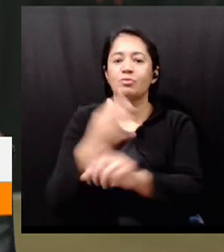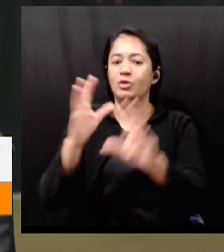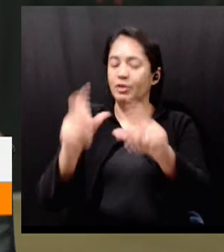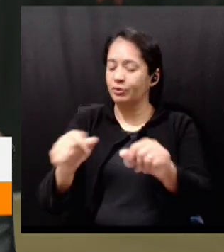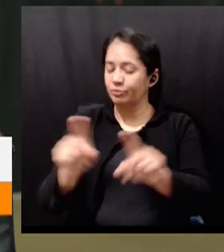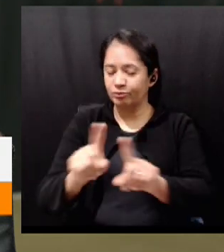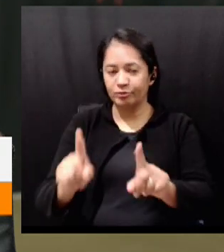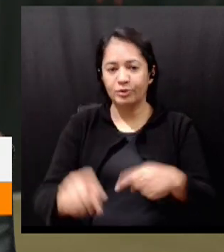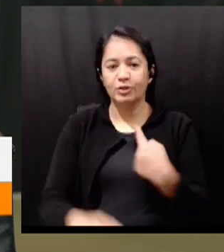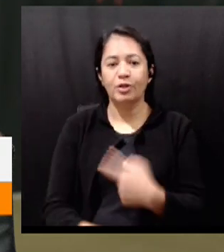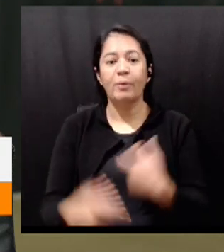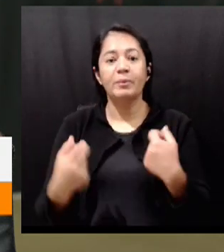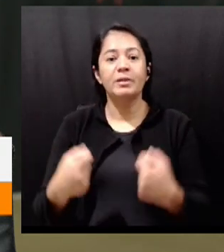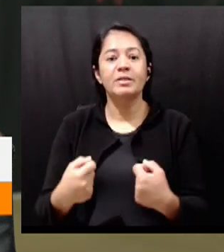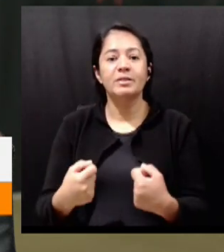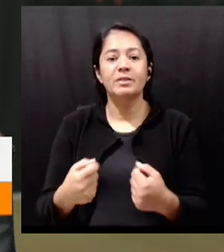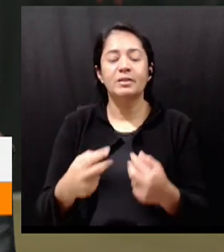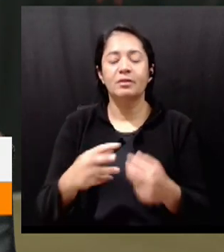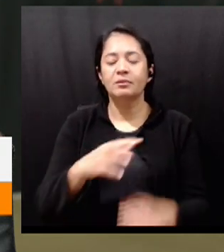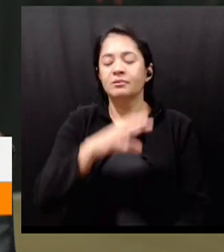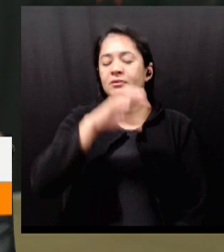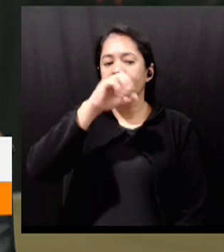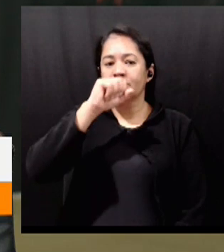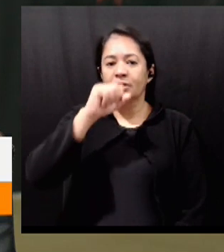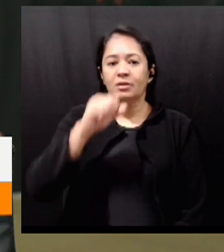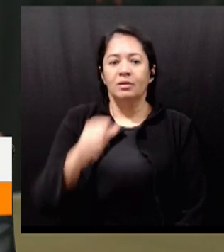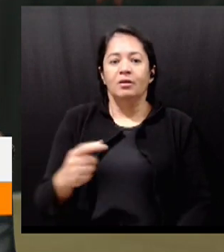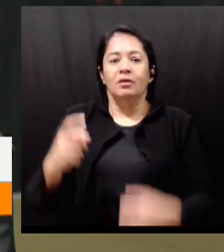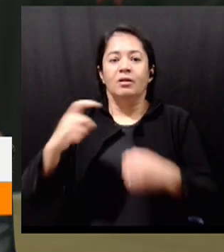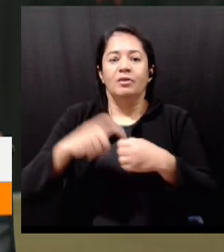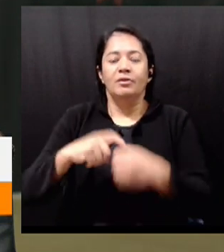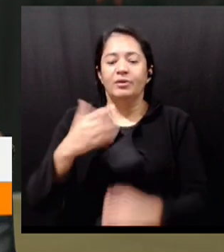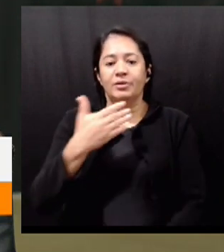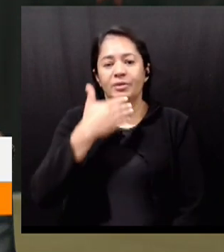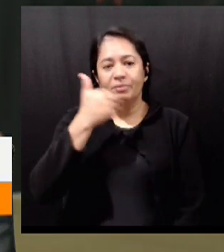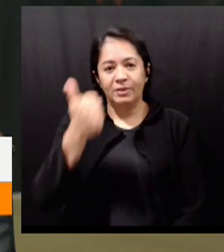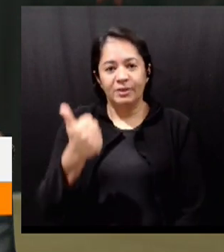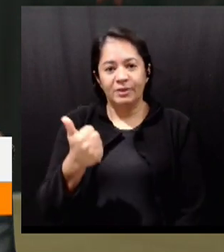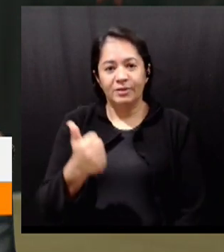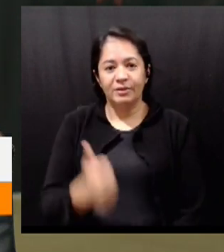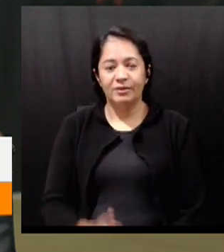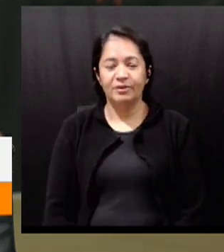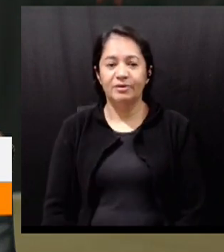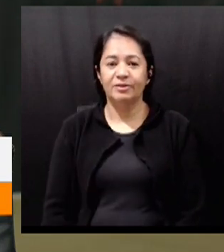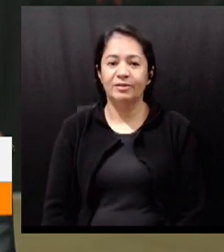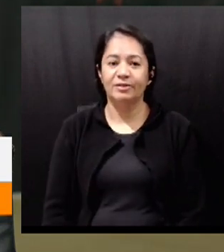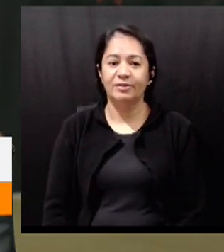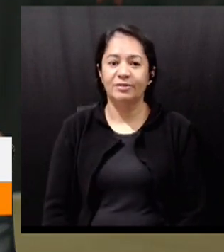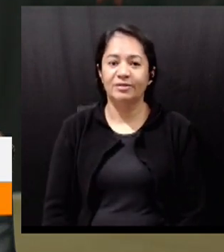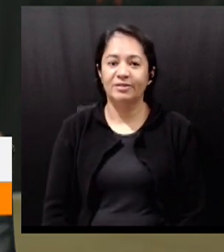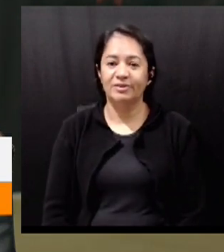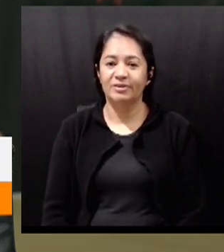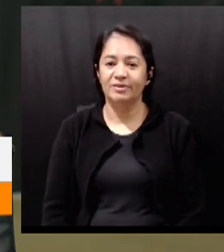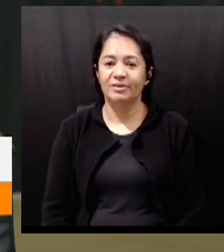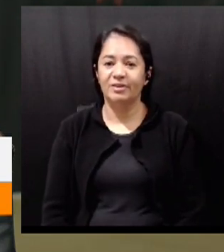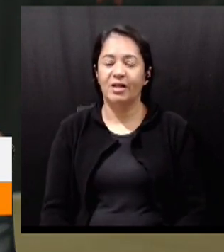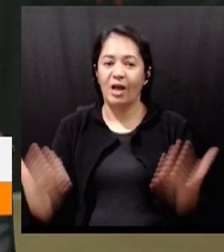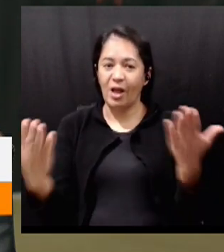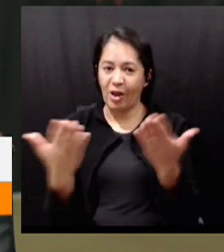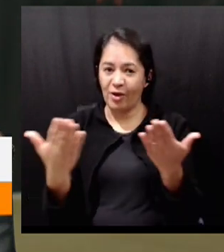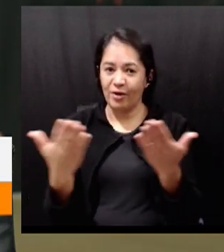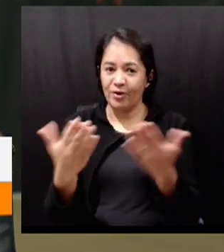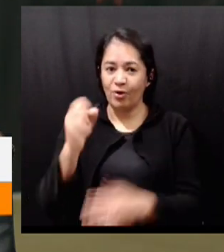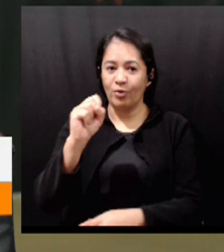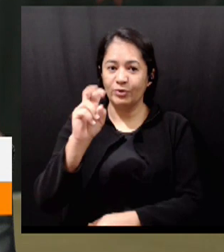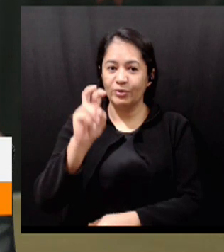de respirar para poder voltar melhor, né? Eu agora deixa eu ver que horas são, 8h54, a gente já está encerrando o